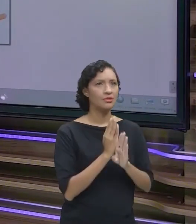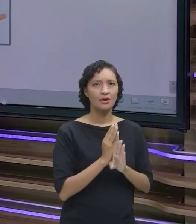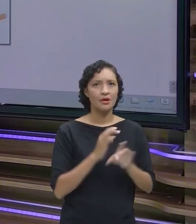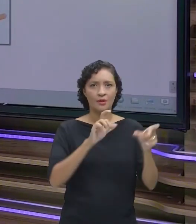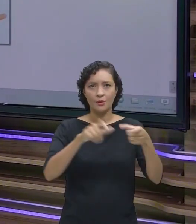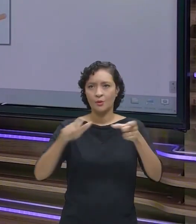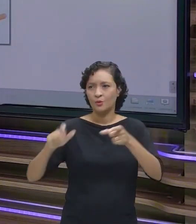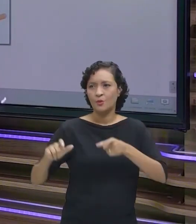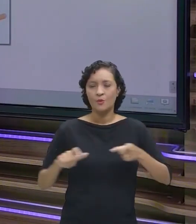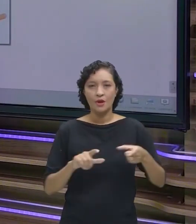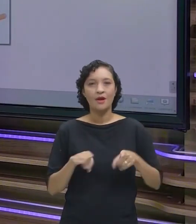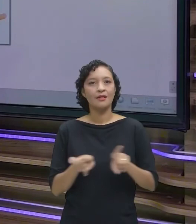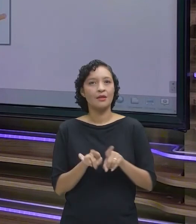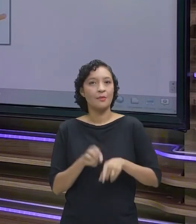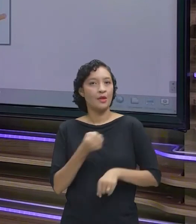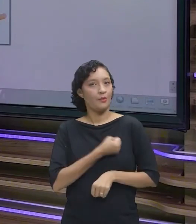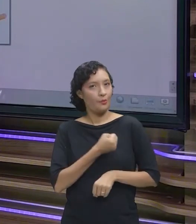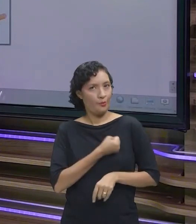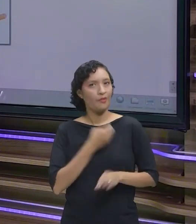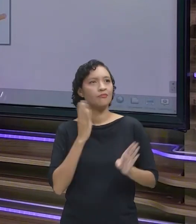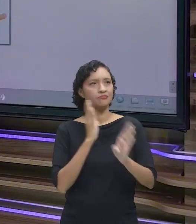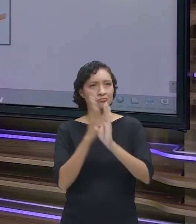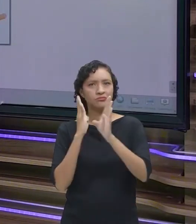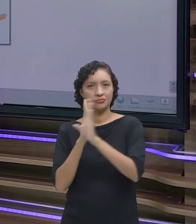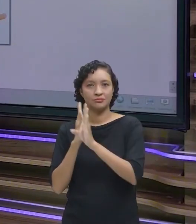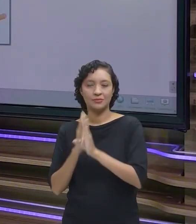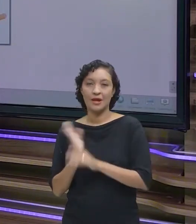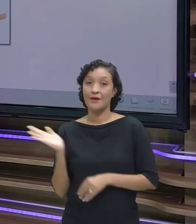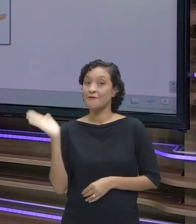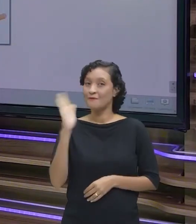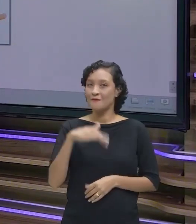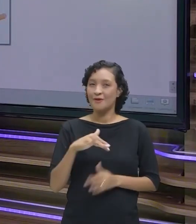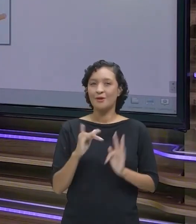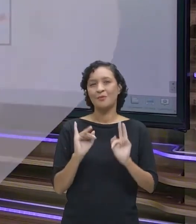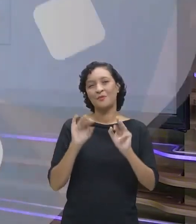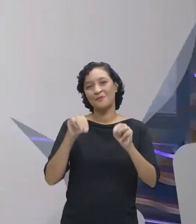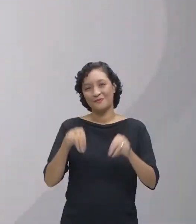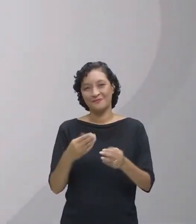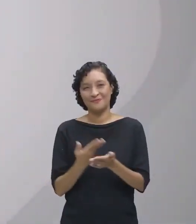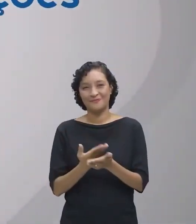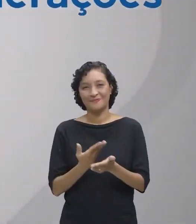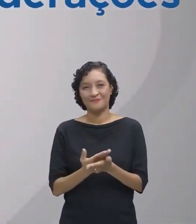número quanto forma. Vamos para nossas considerações finais?